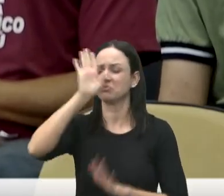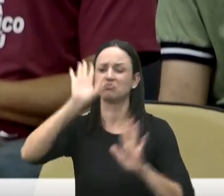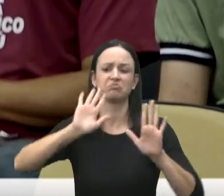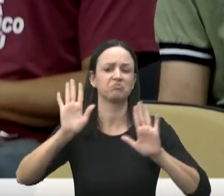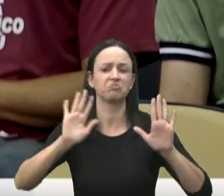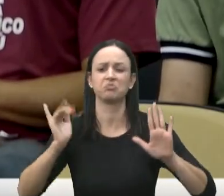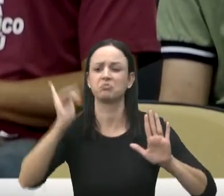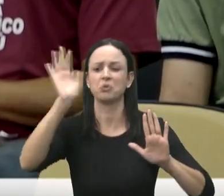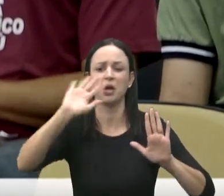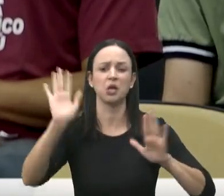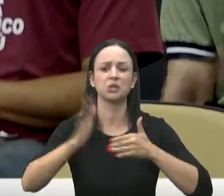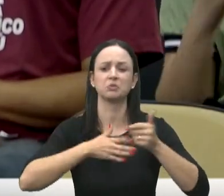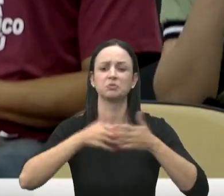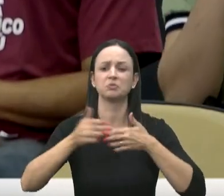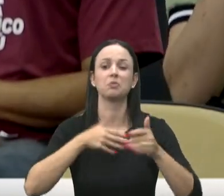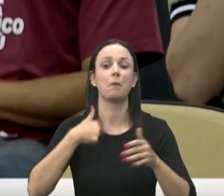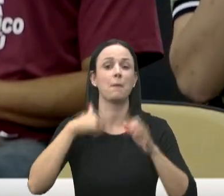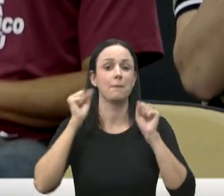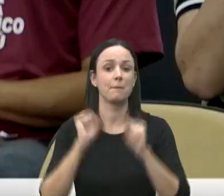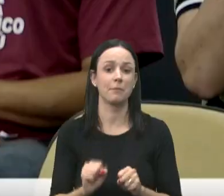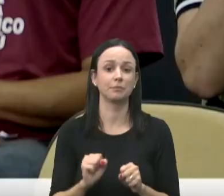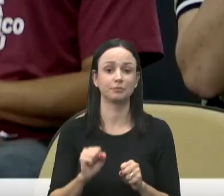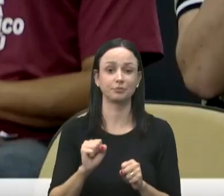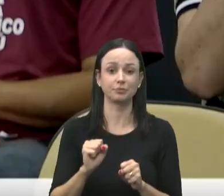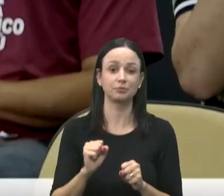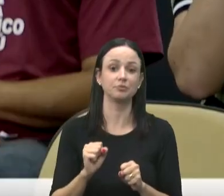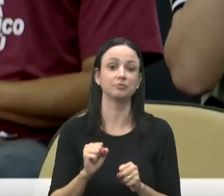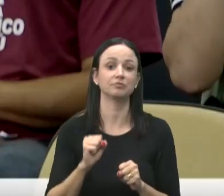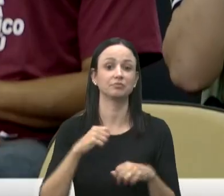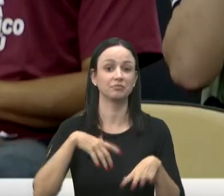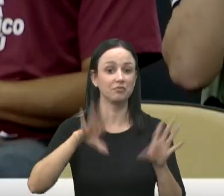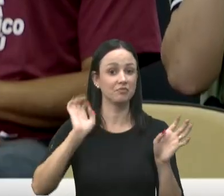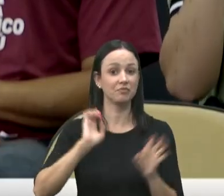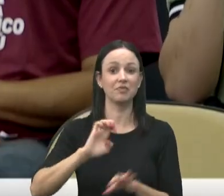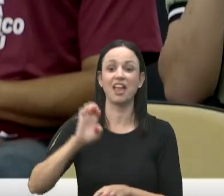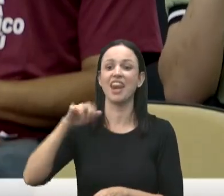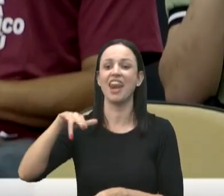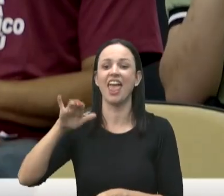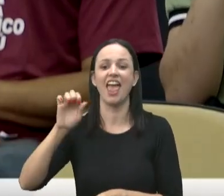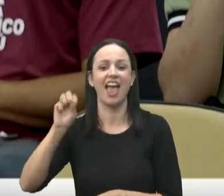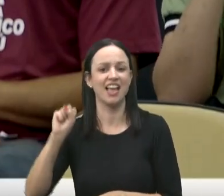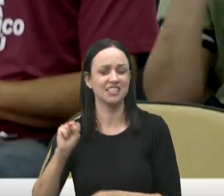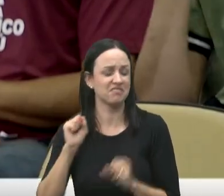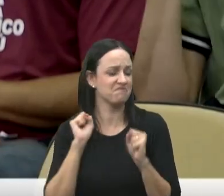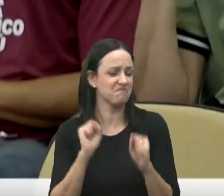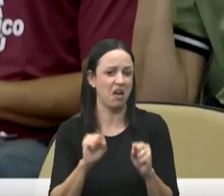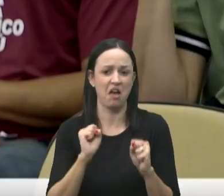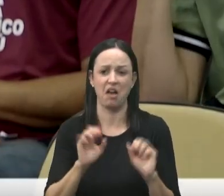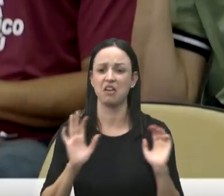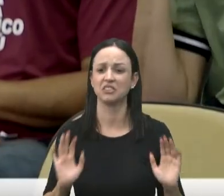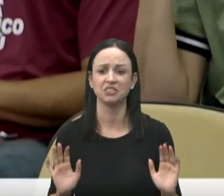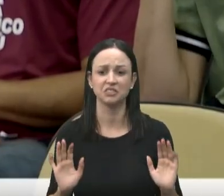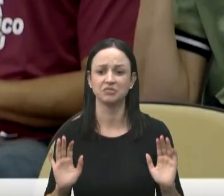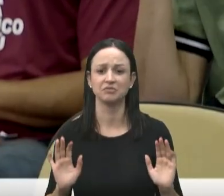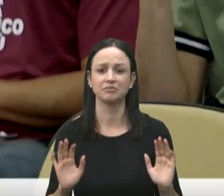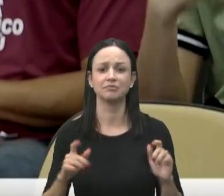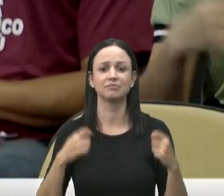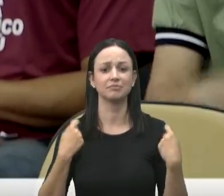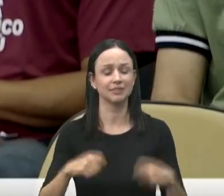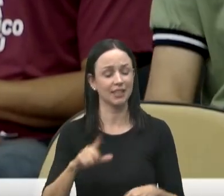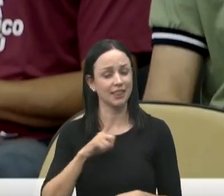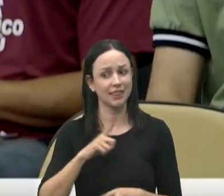que seja. Por mim, poderia vir até o Enéas. Pode vir, a gente tem que ter